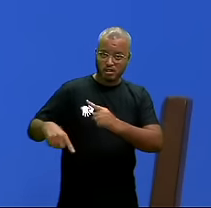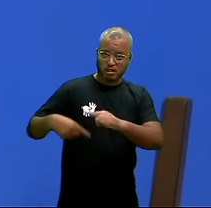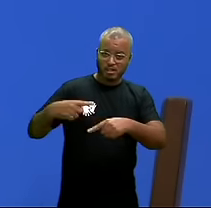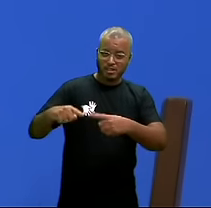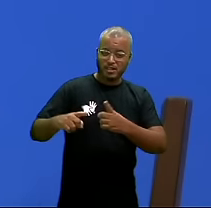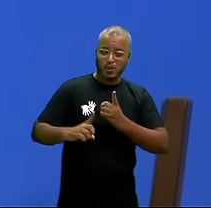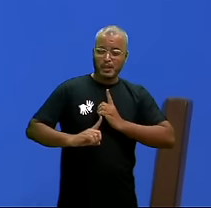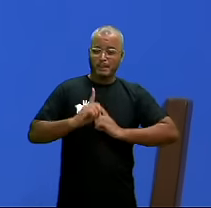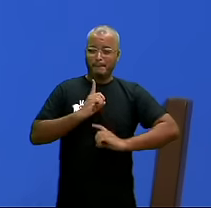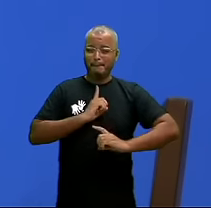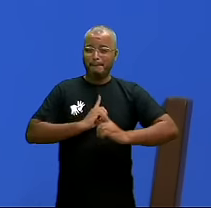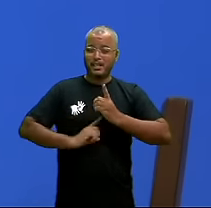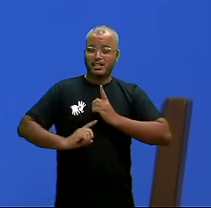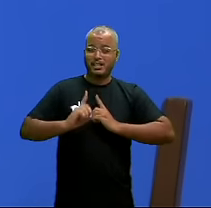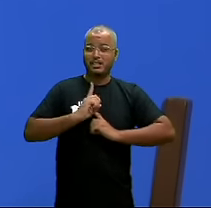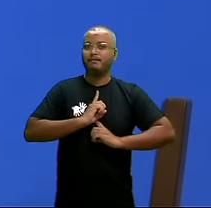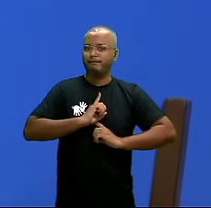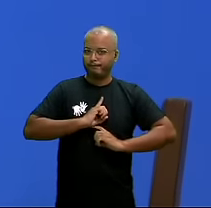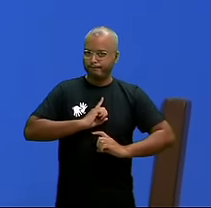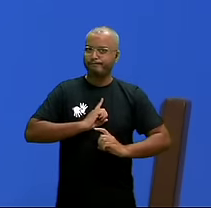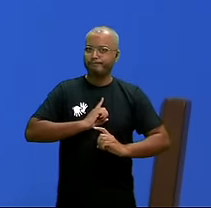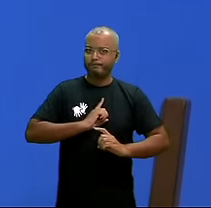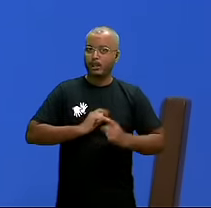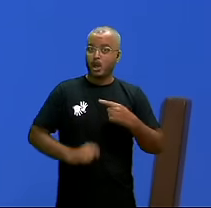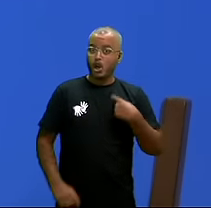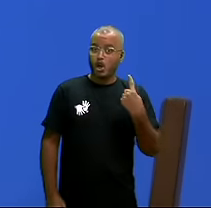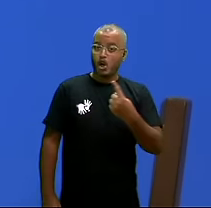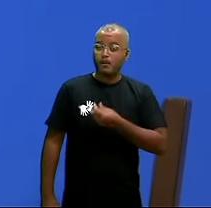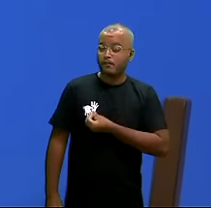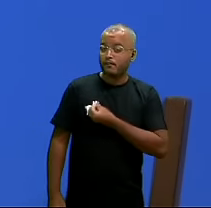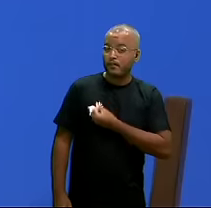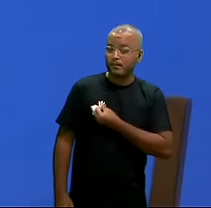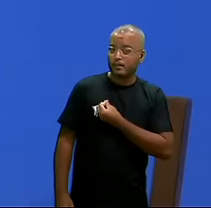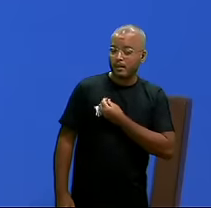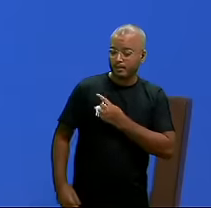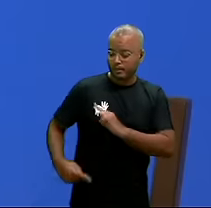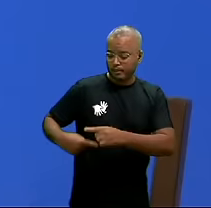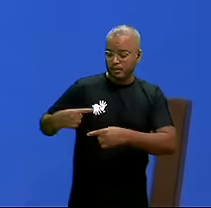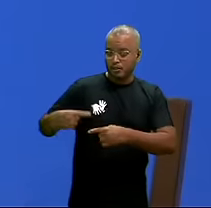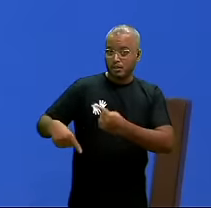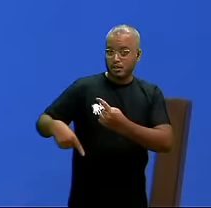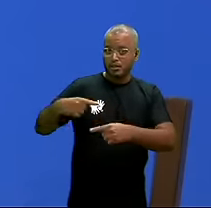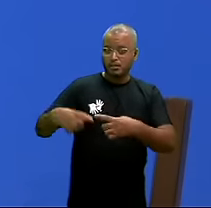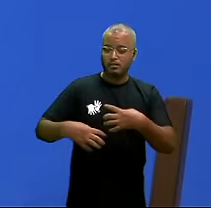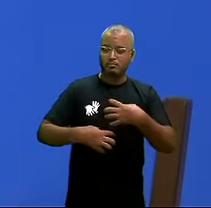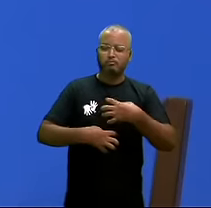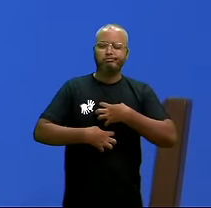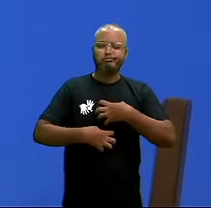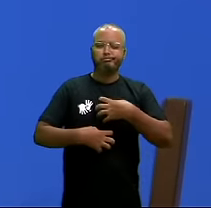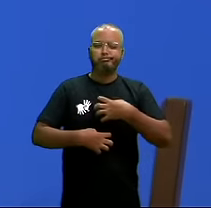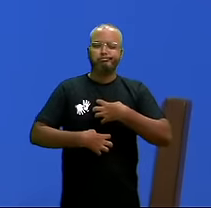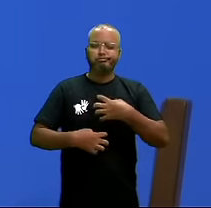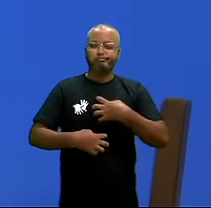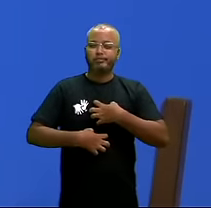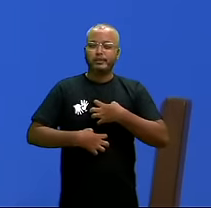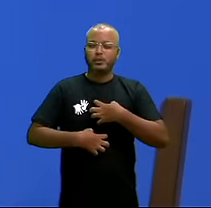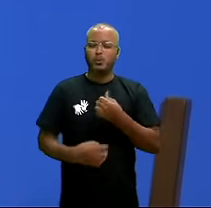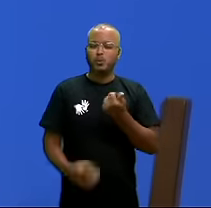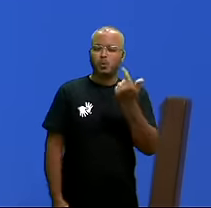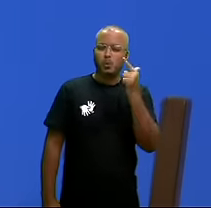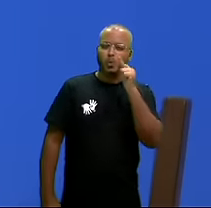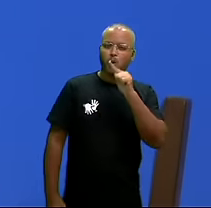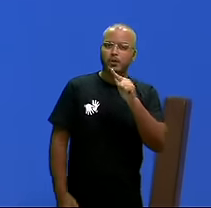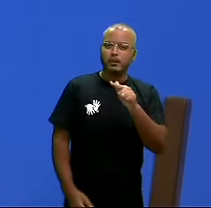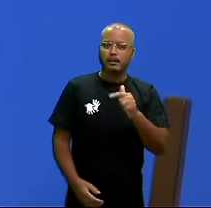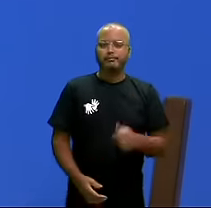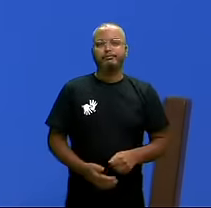história. A gente está vivendo na geração mais emocionalmente desestabilizada da